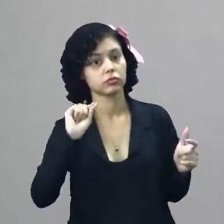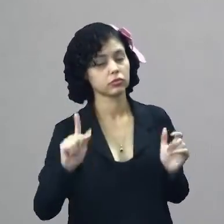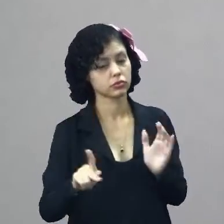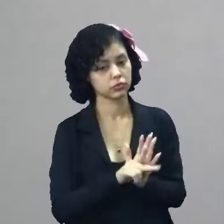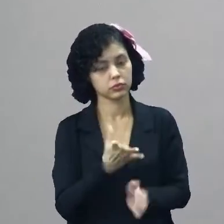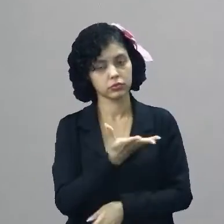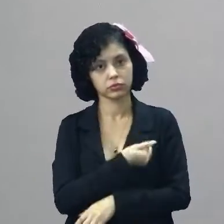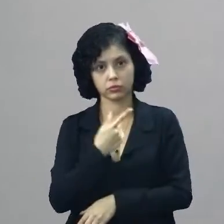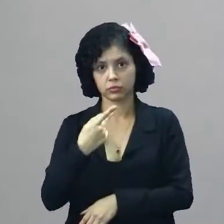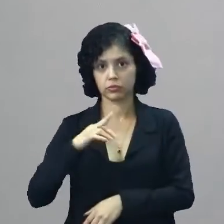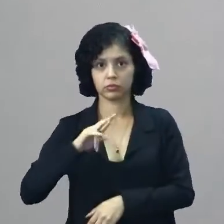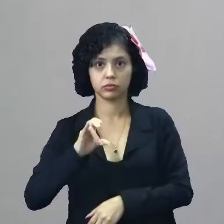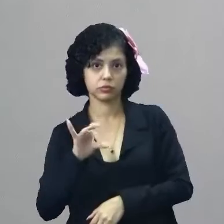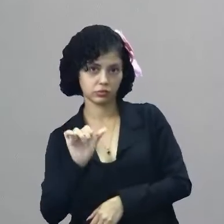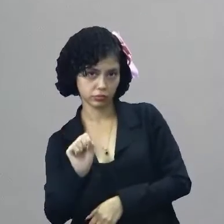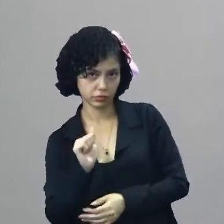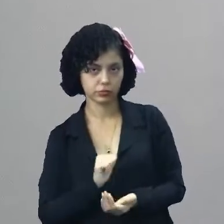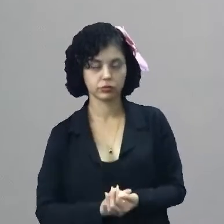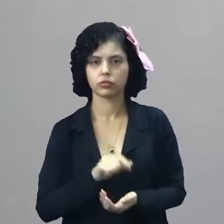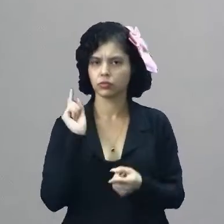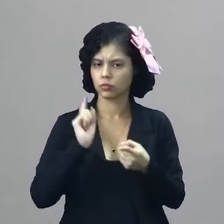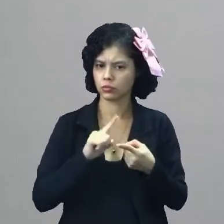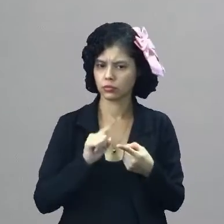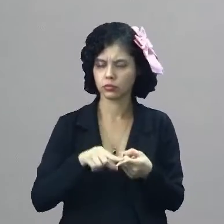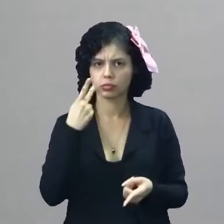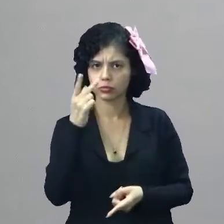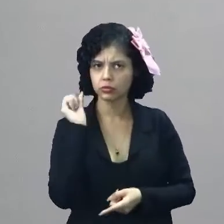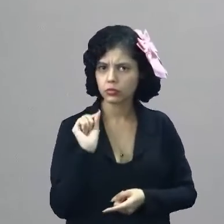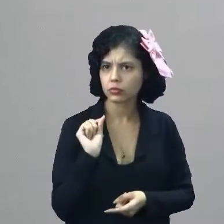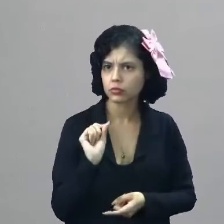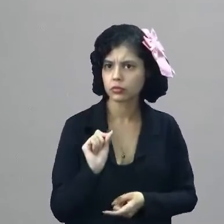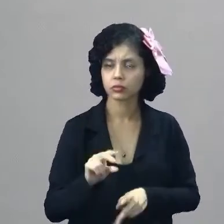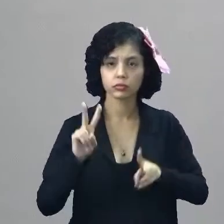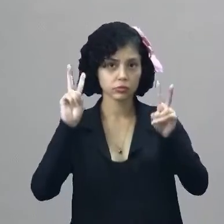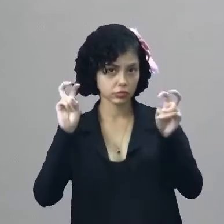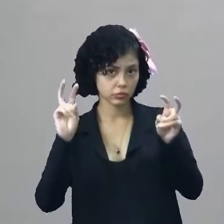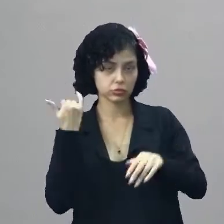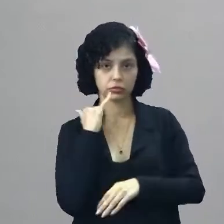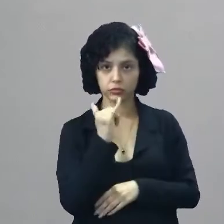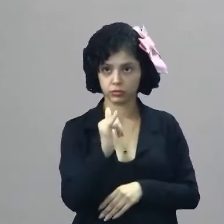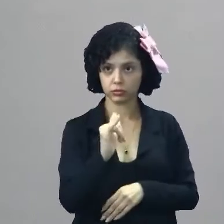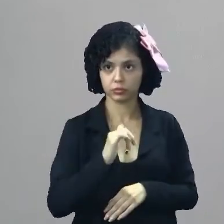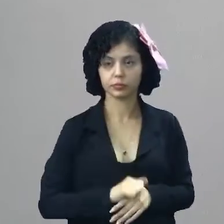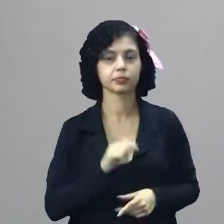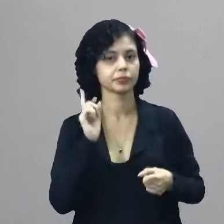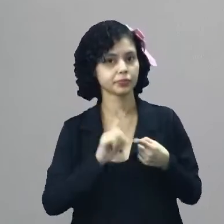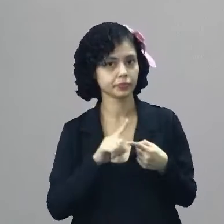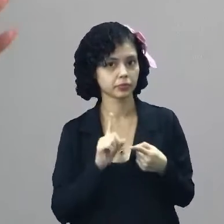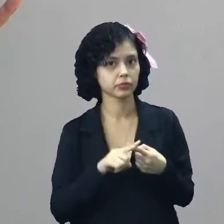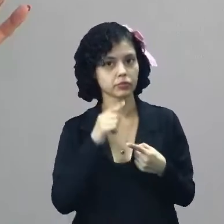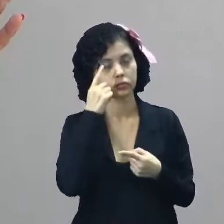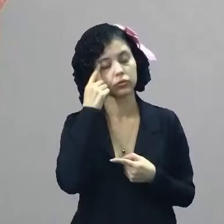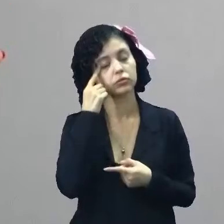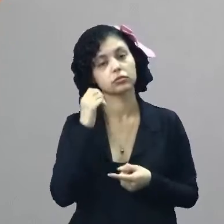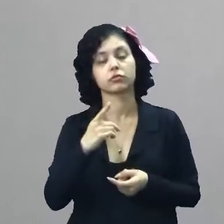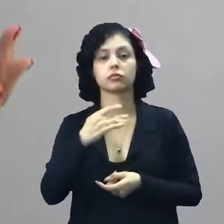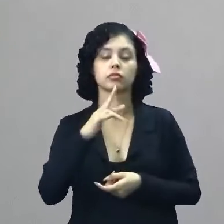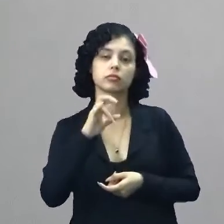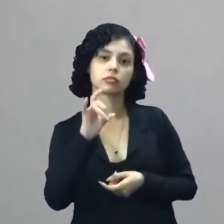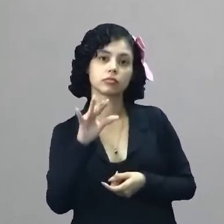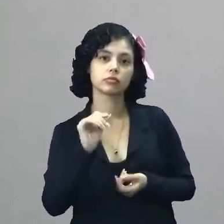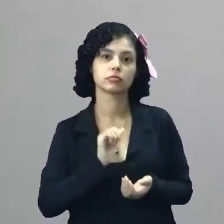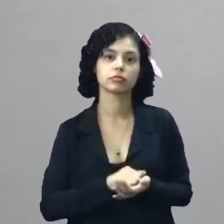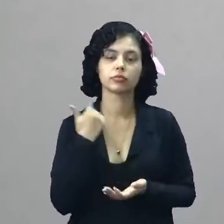que o número de prótons. Por que eu sempre vou estar falando só sobre o número de elétrons? Porque o número de prótons